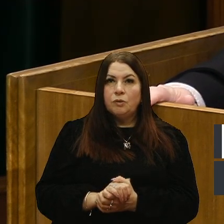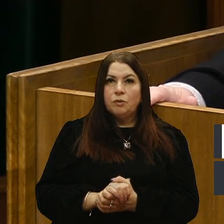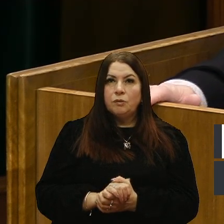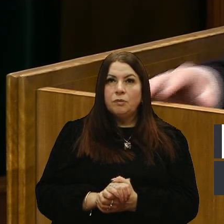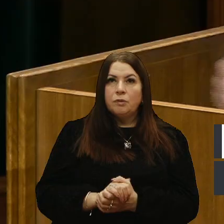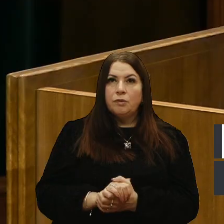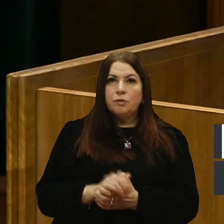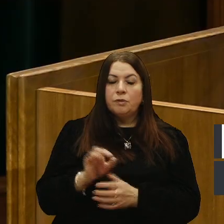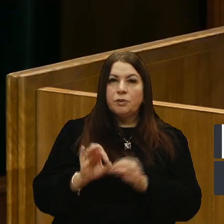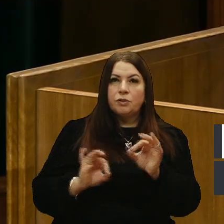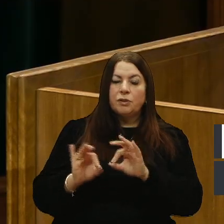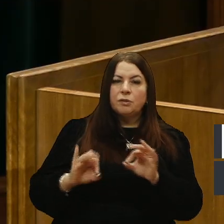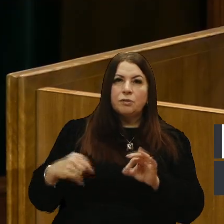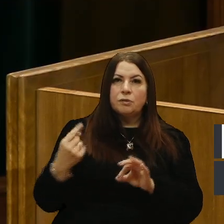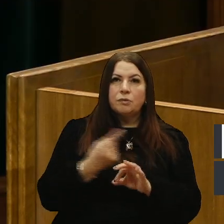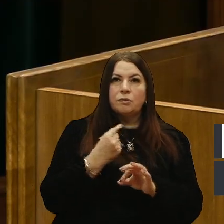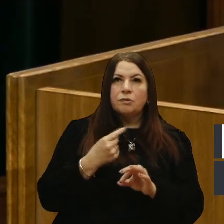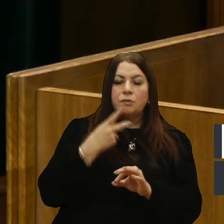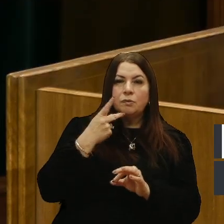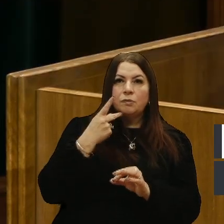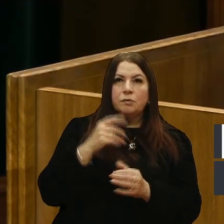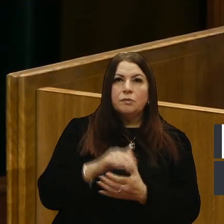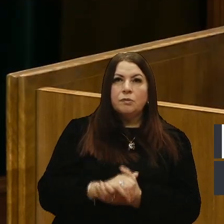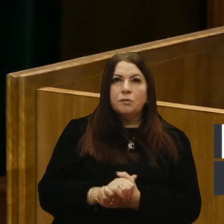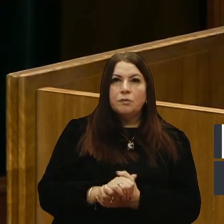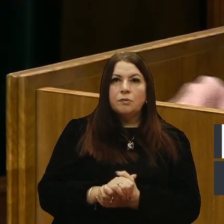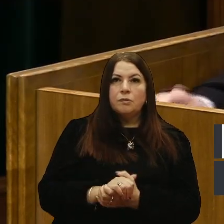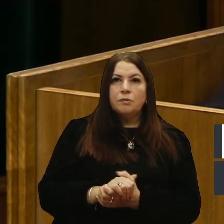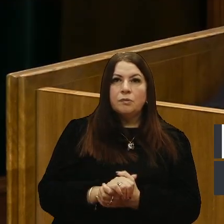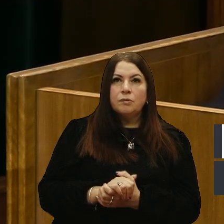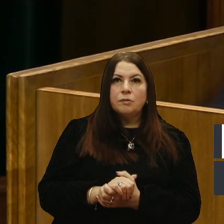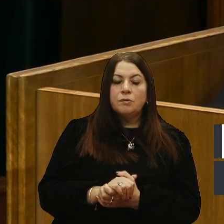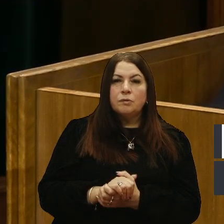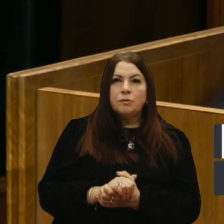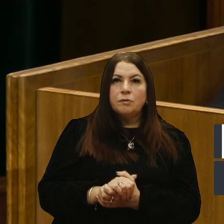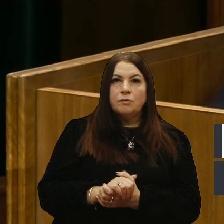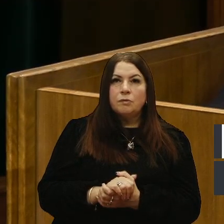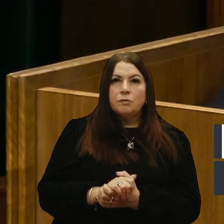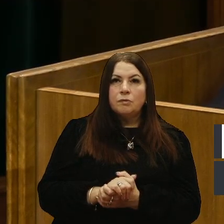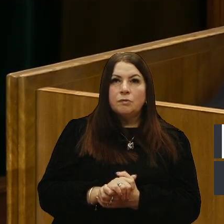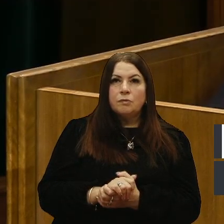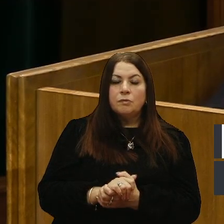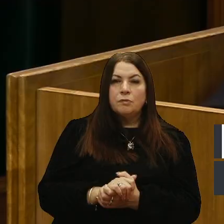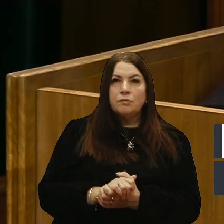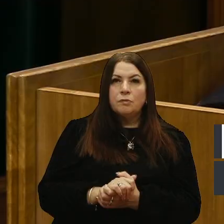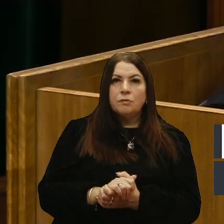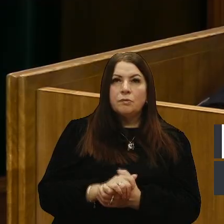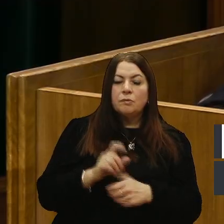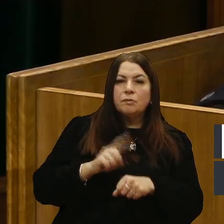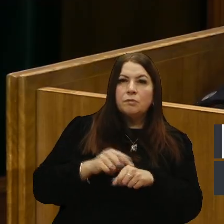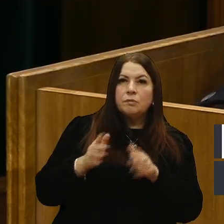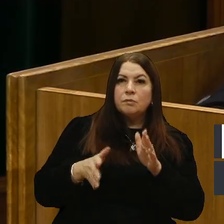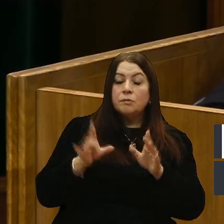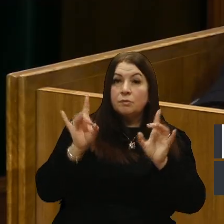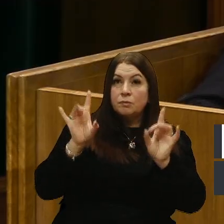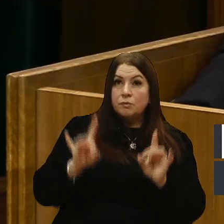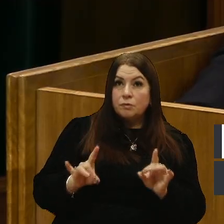Preparei, inclusive, um discurso aqui, que é um momento especial